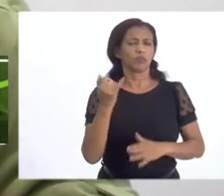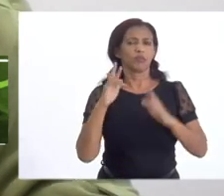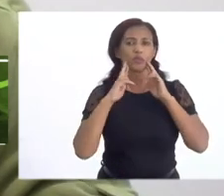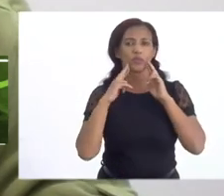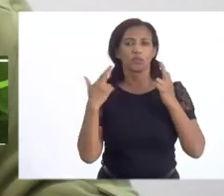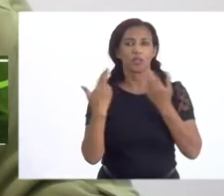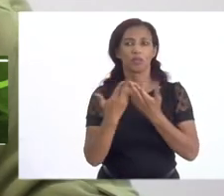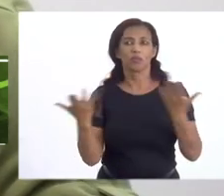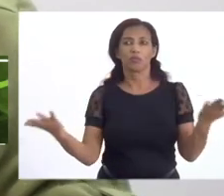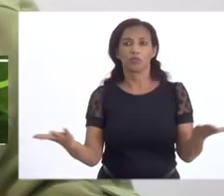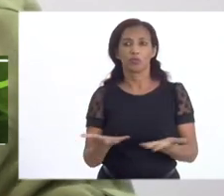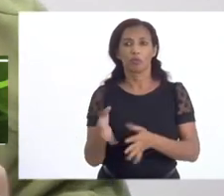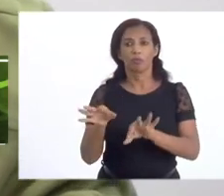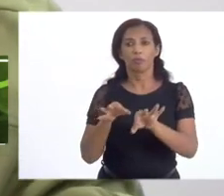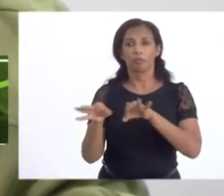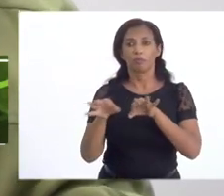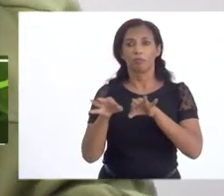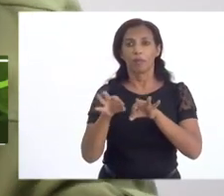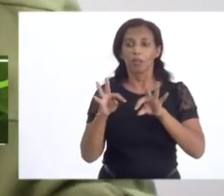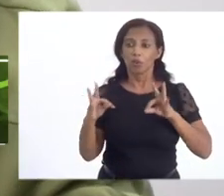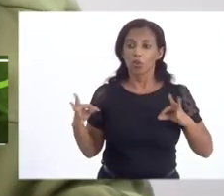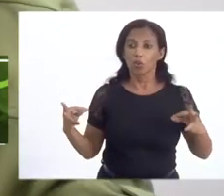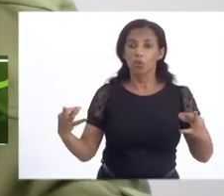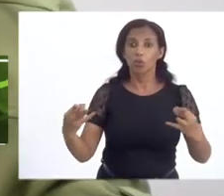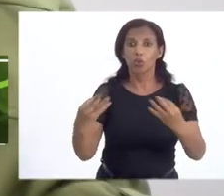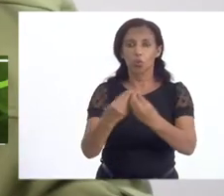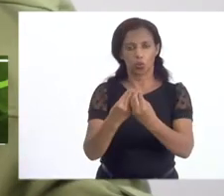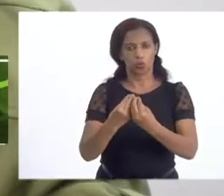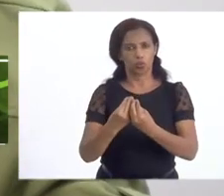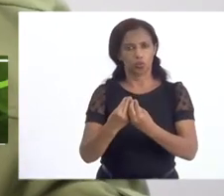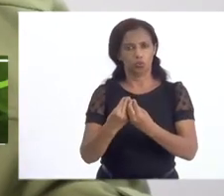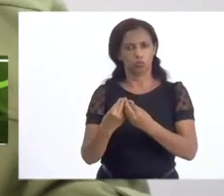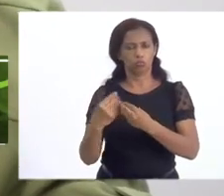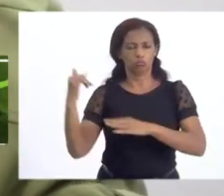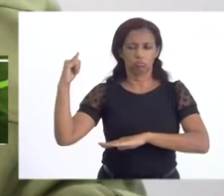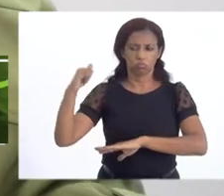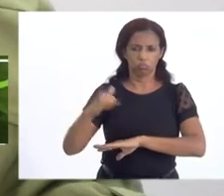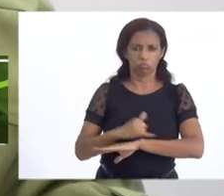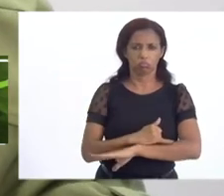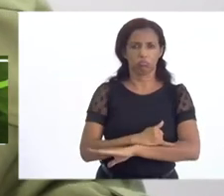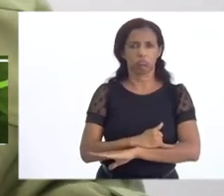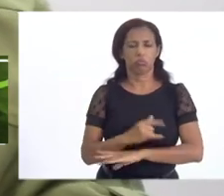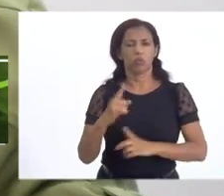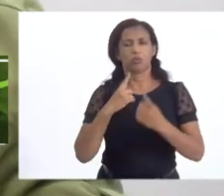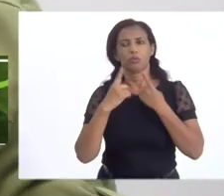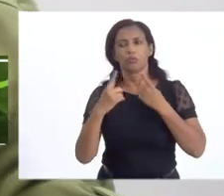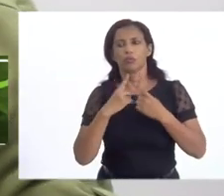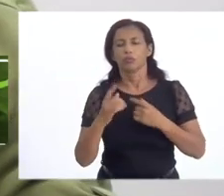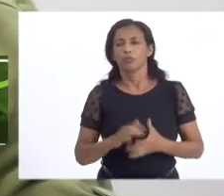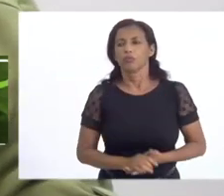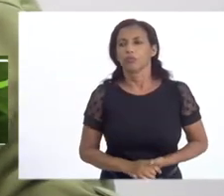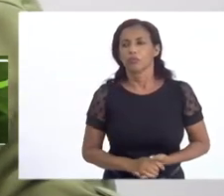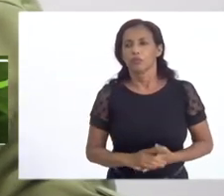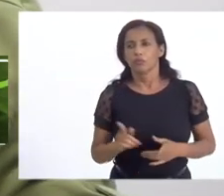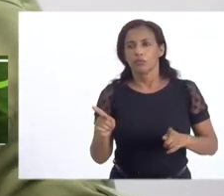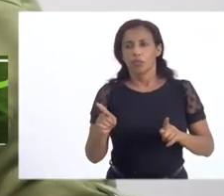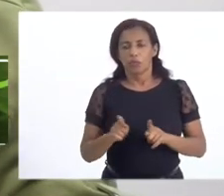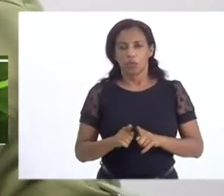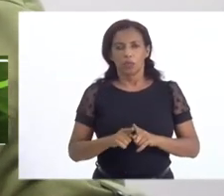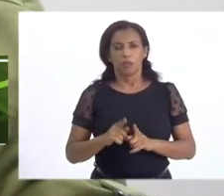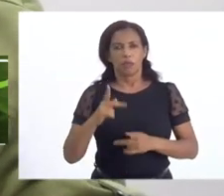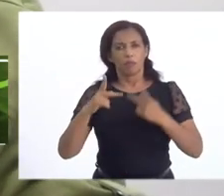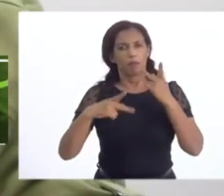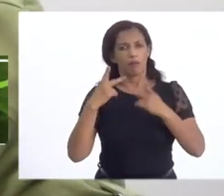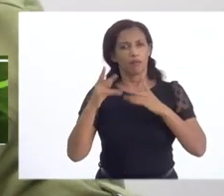audiência ela foi feita para estar inserindo todos os aeroportos nesse debate. E, para as